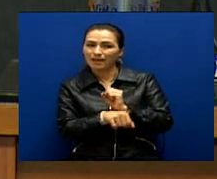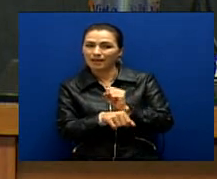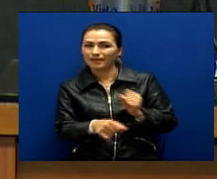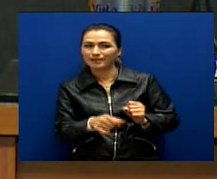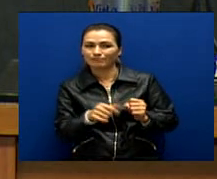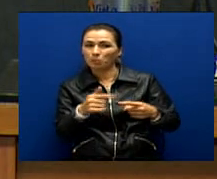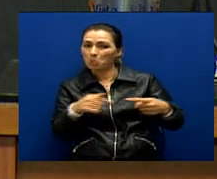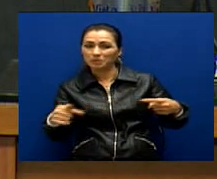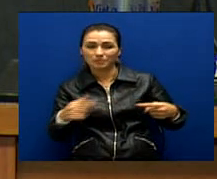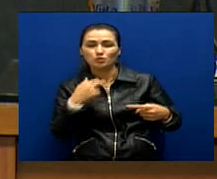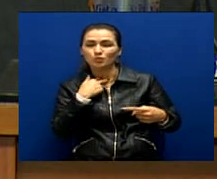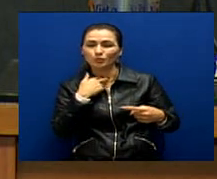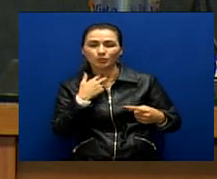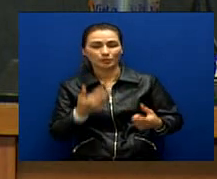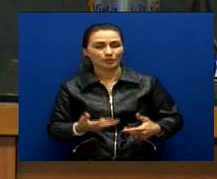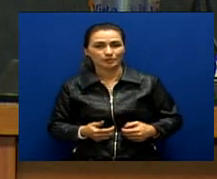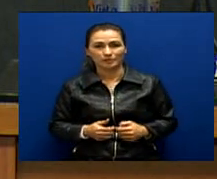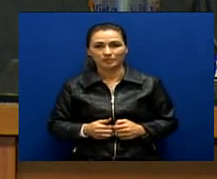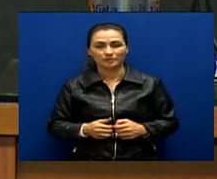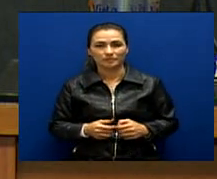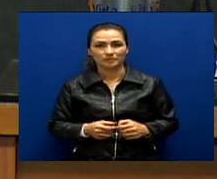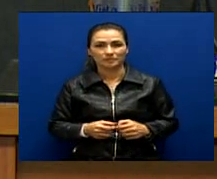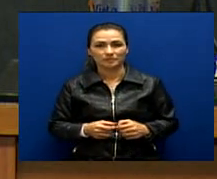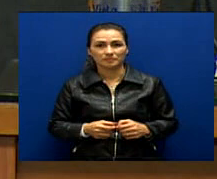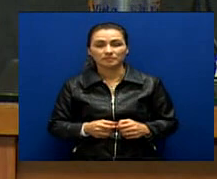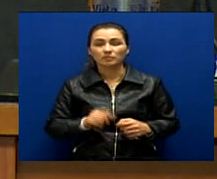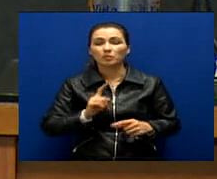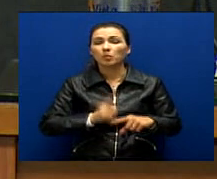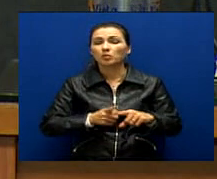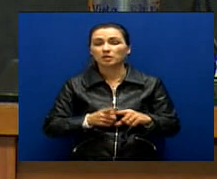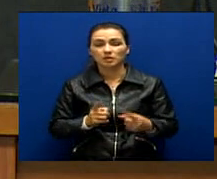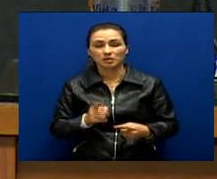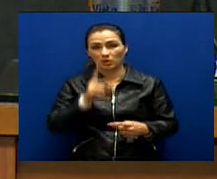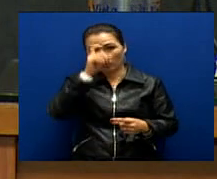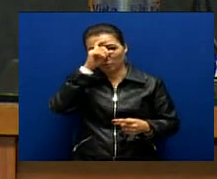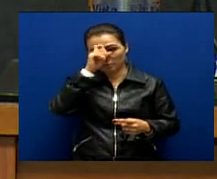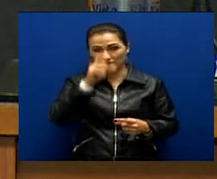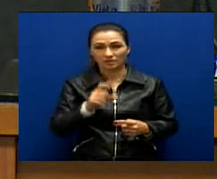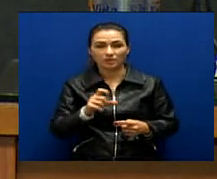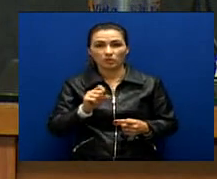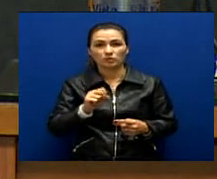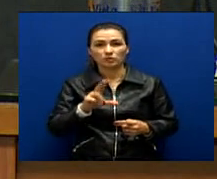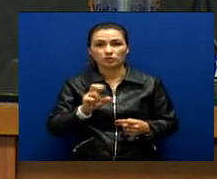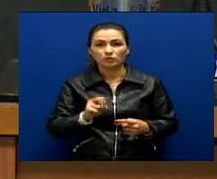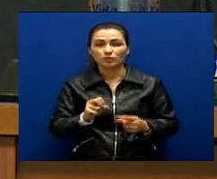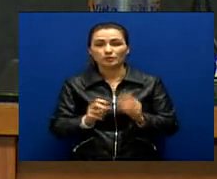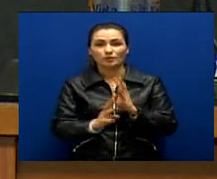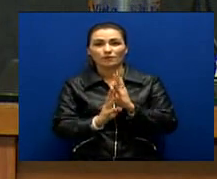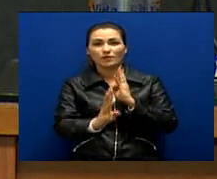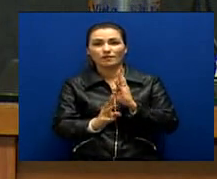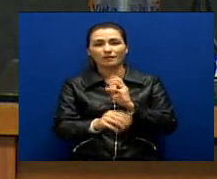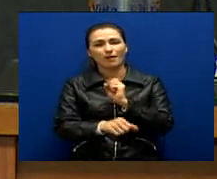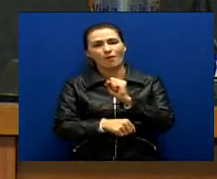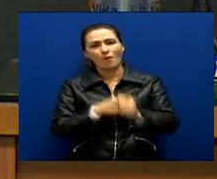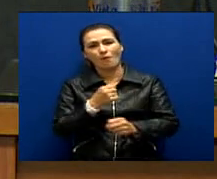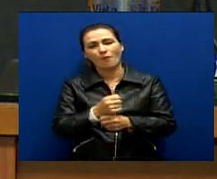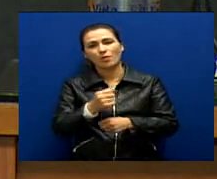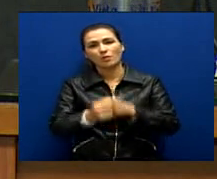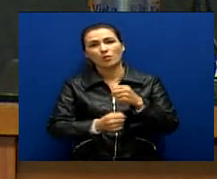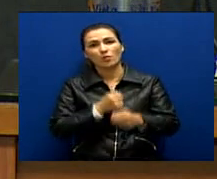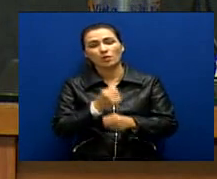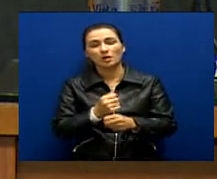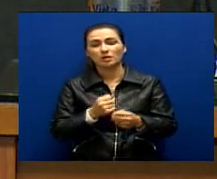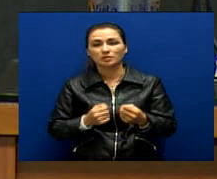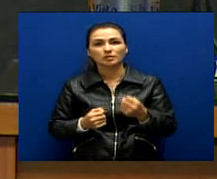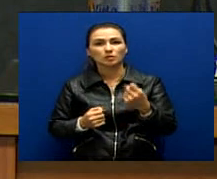faço não é de mais de três meses a um ano ou três anos então não adianta também teve petróleo da filha do jeito mais justo possível eo